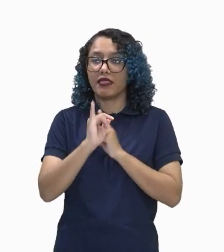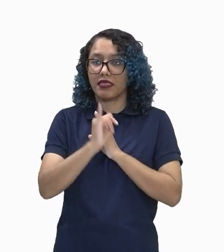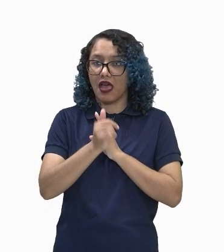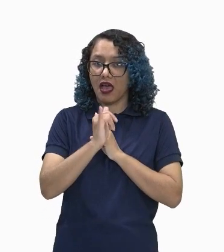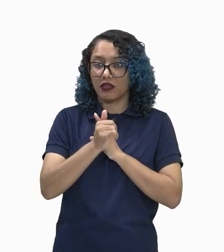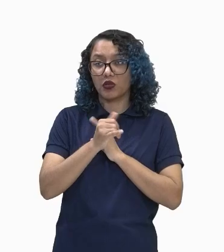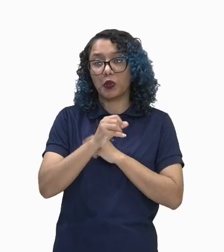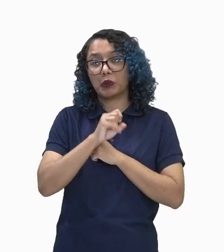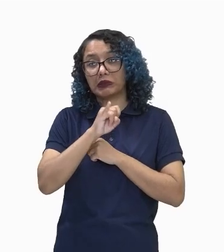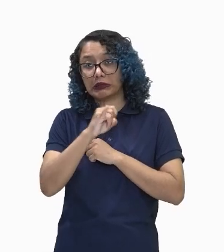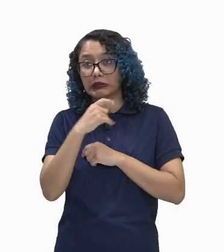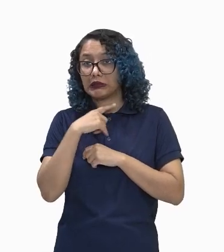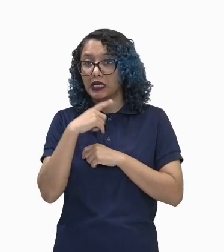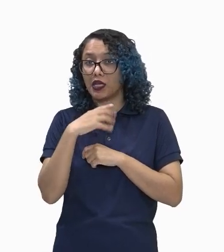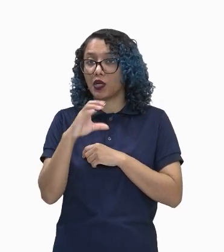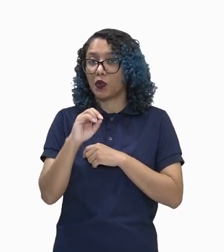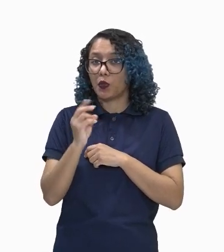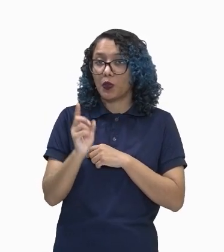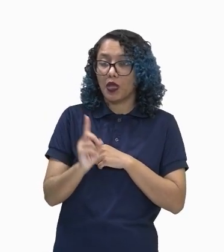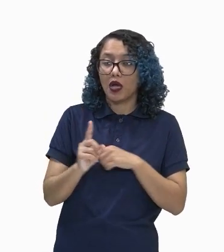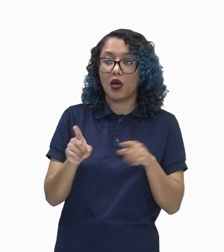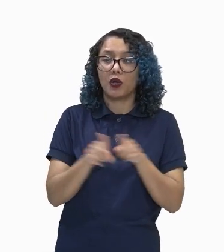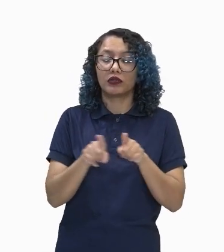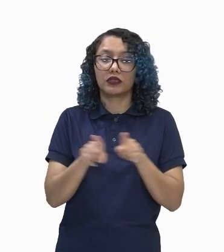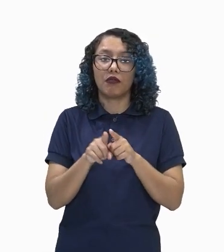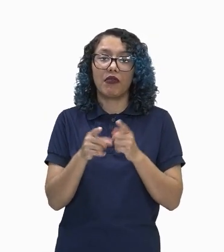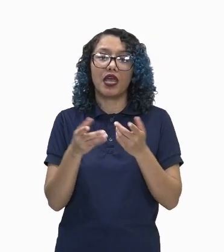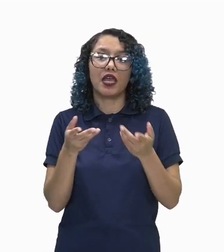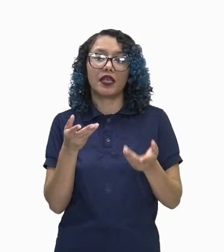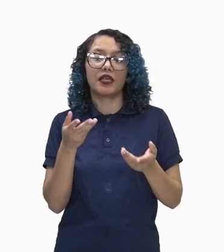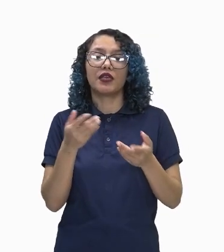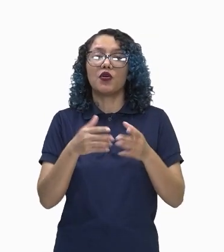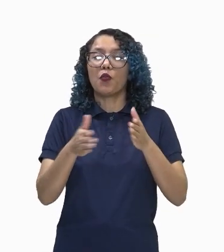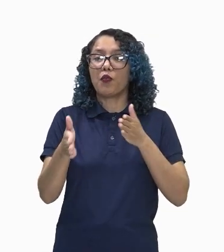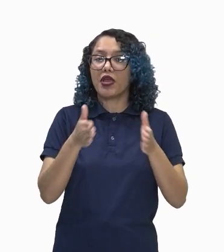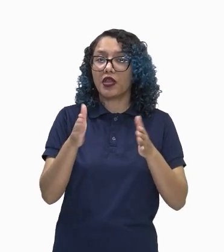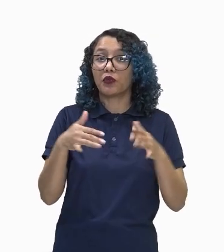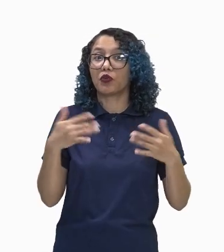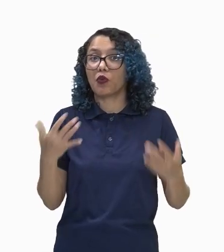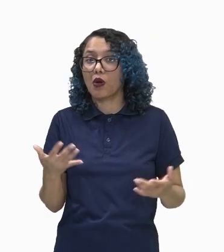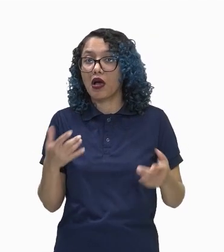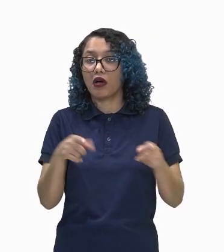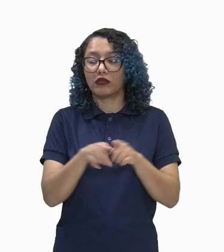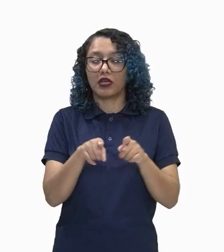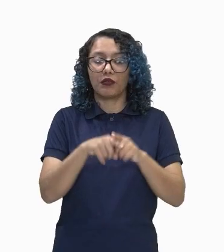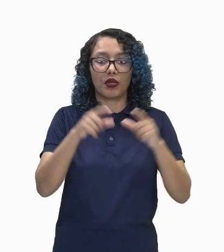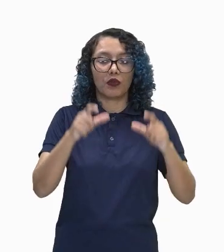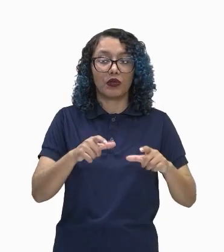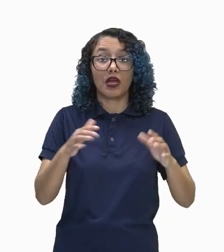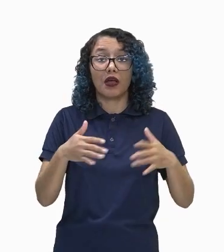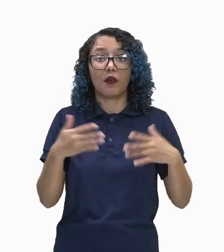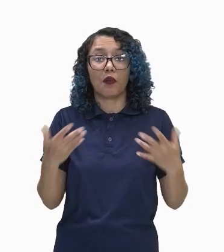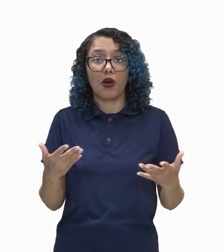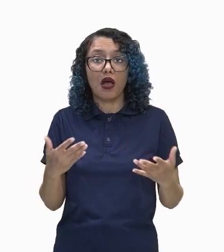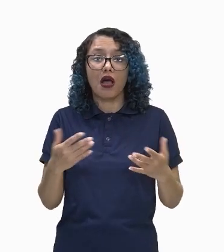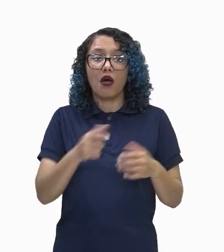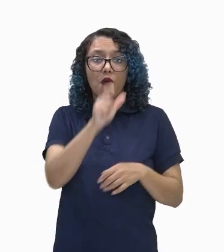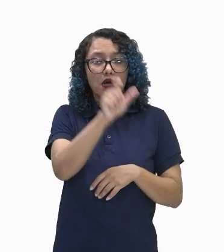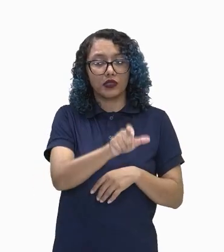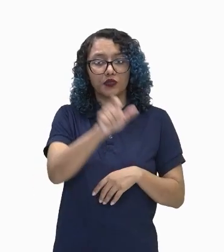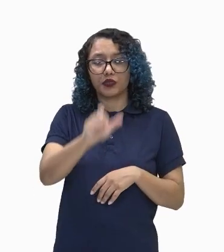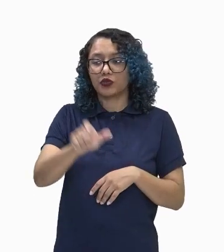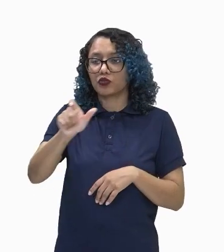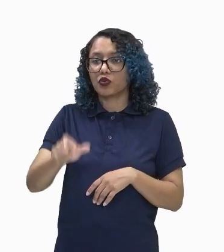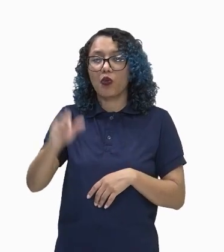audiovisual, o tempo, em que tempo que se passa, em que espaço, quais são os personagens. Observar